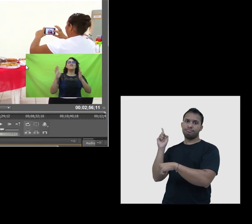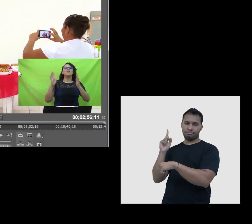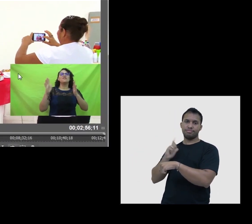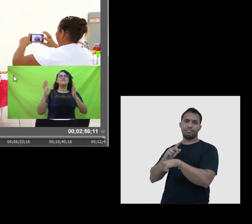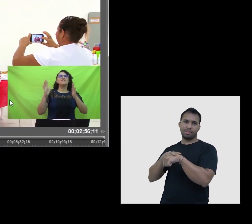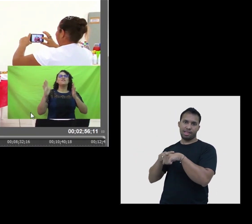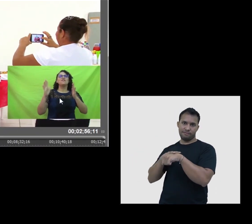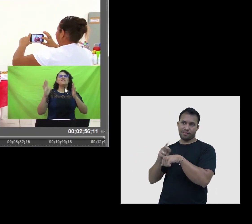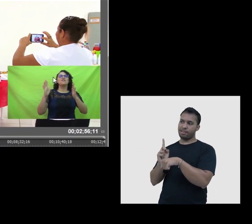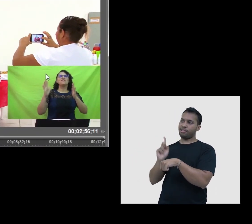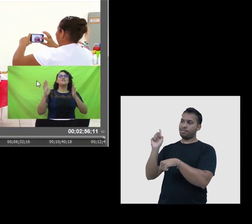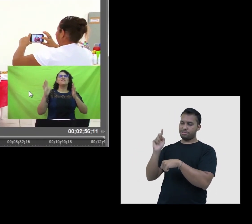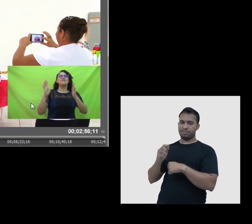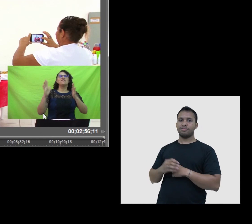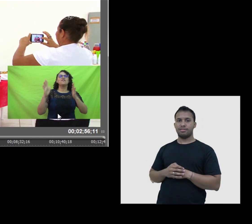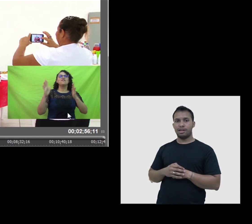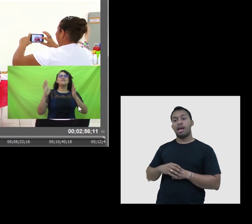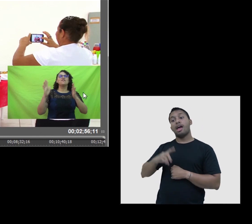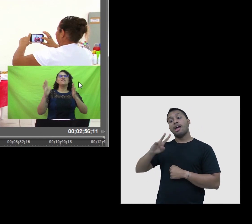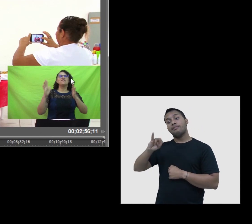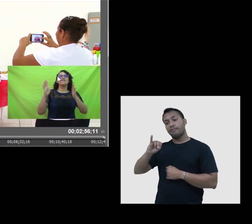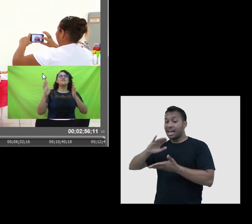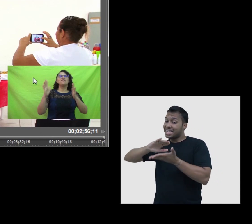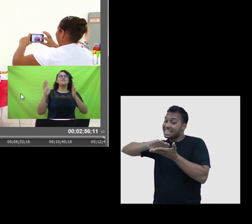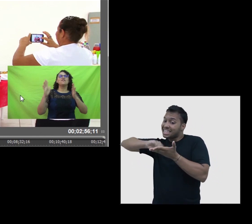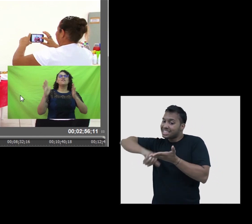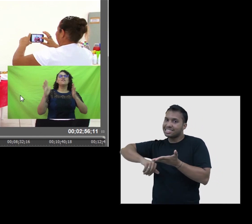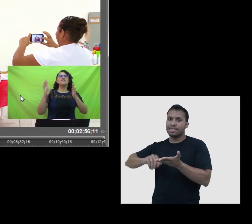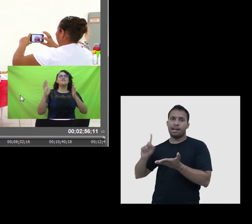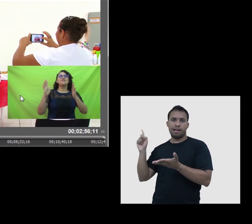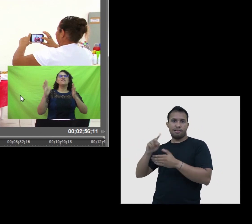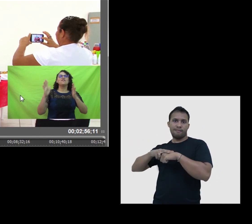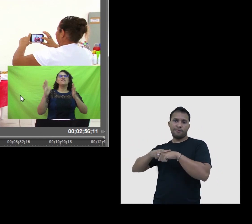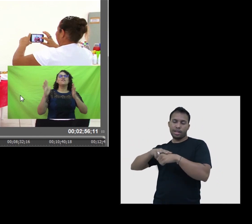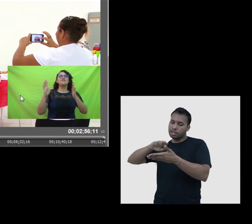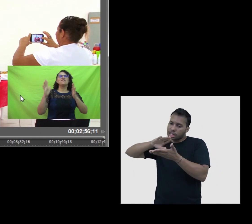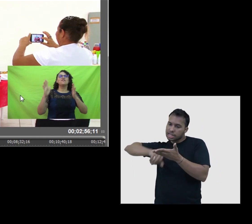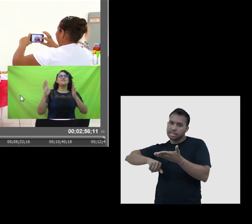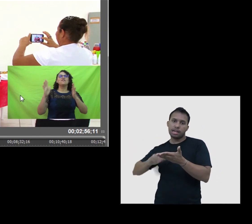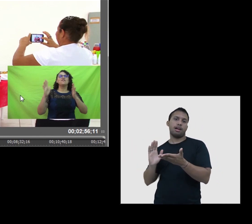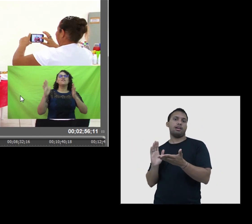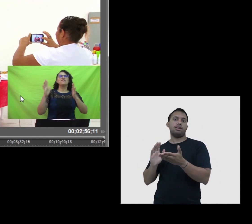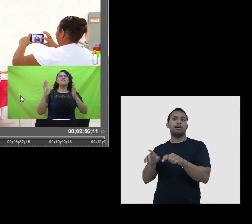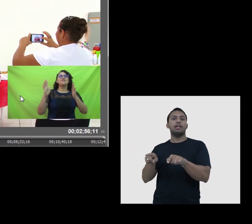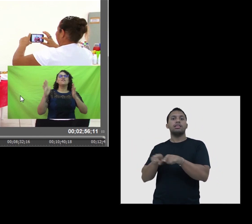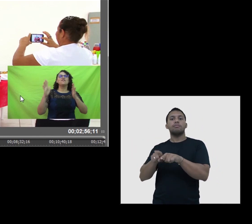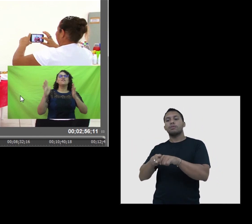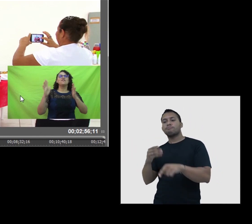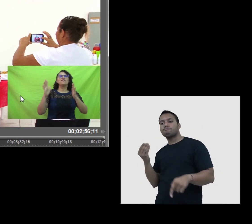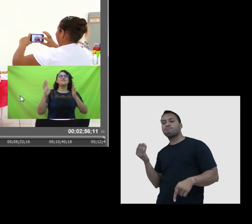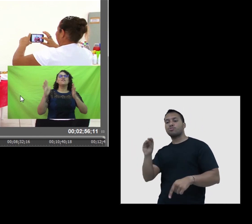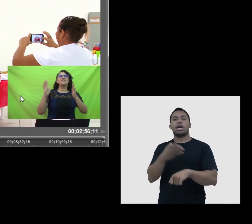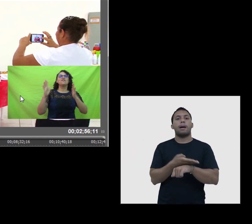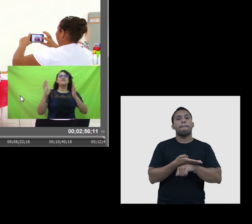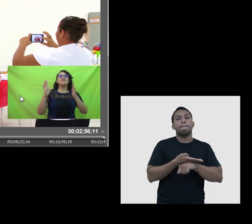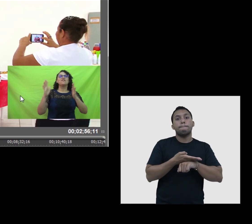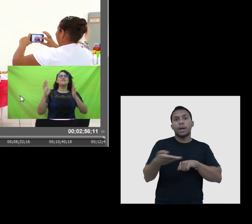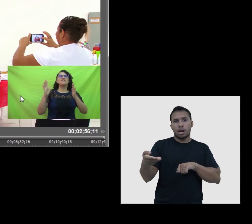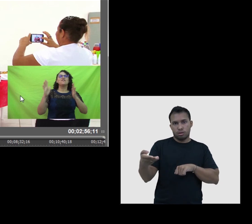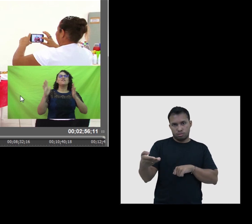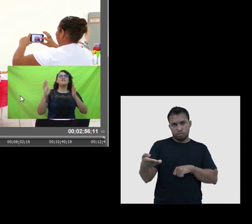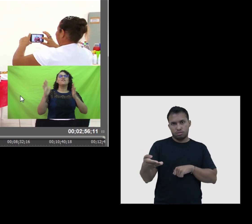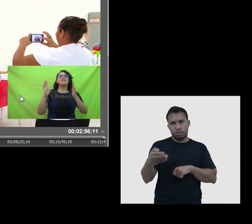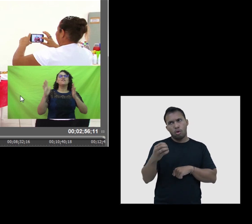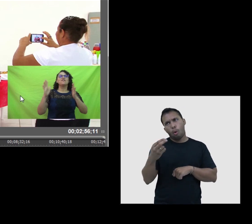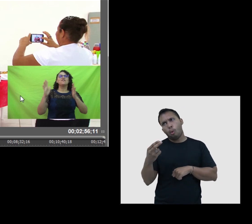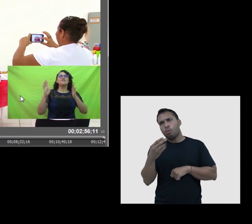verde aqui do intérprete, o fundo verde, o efeito, a gente vai aplicar um efeito para tirar esse fundo